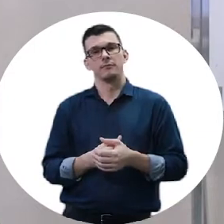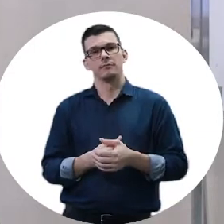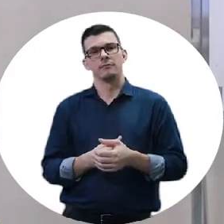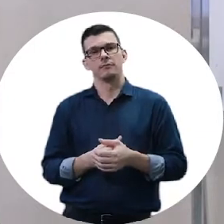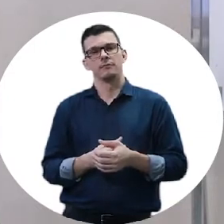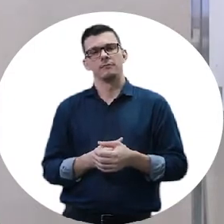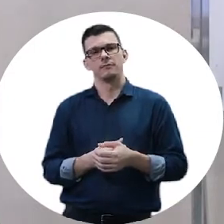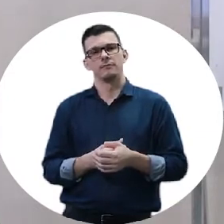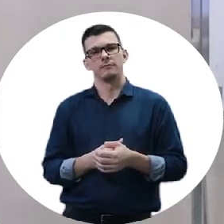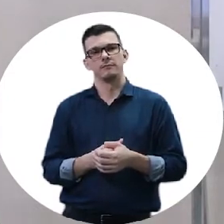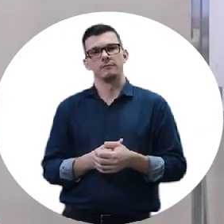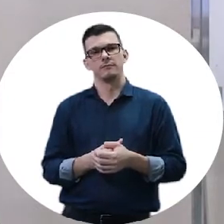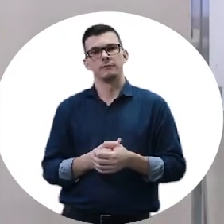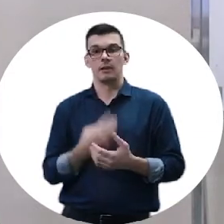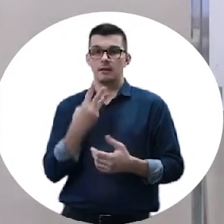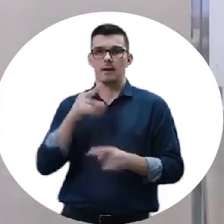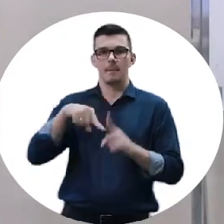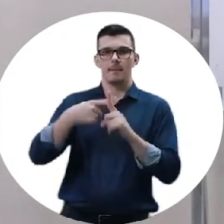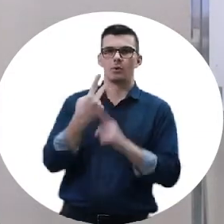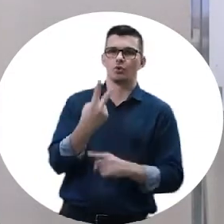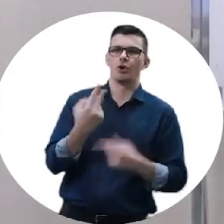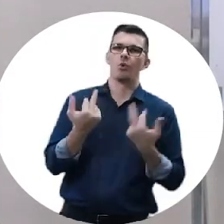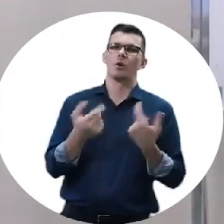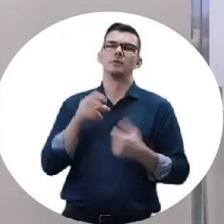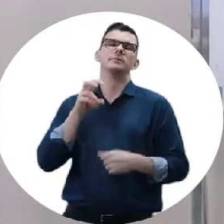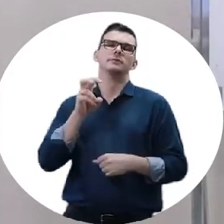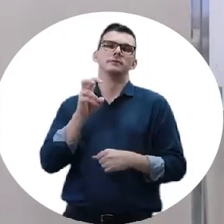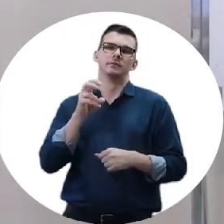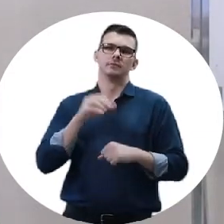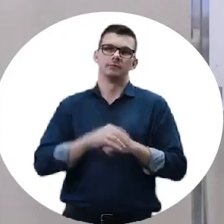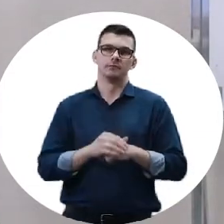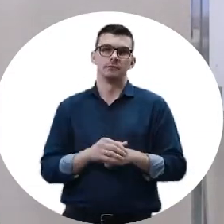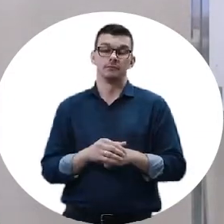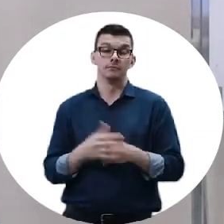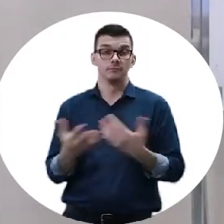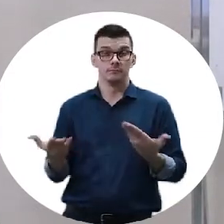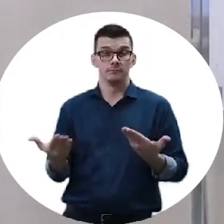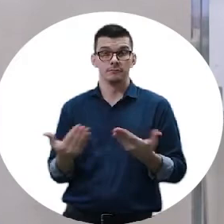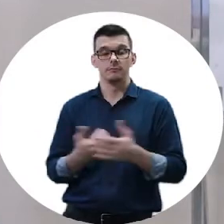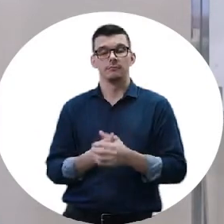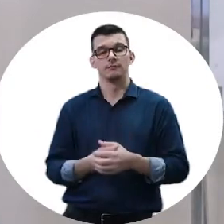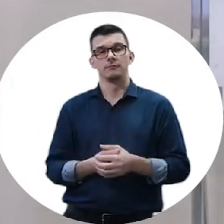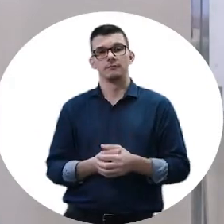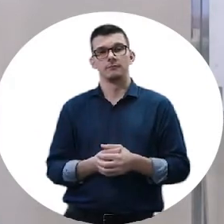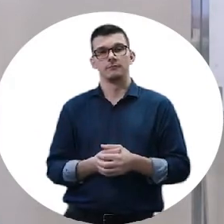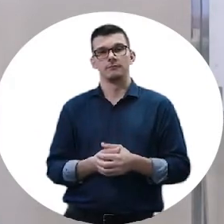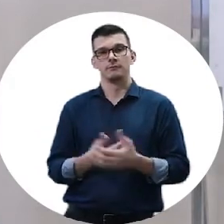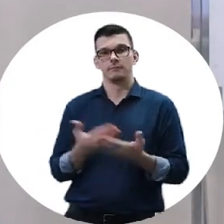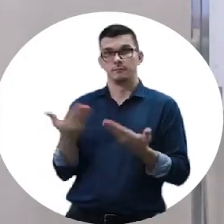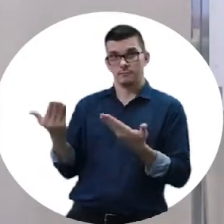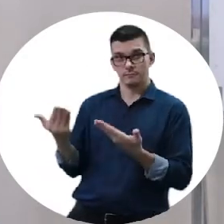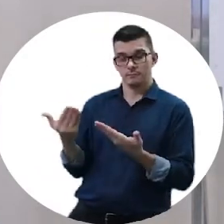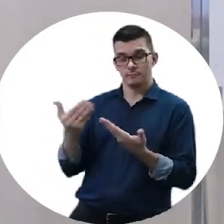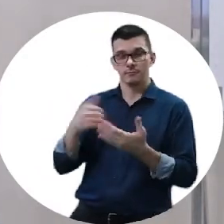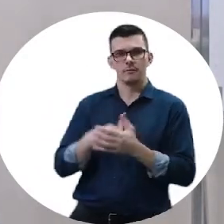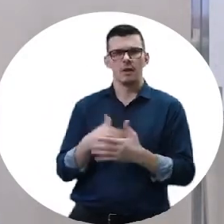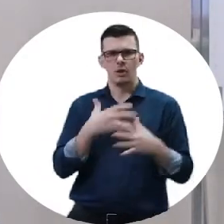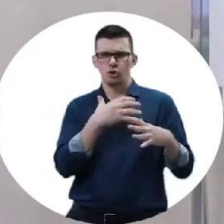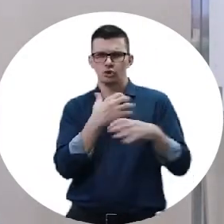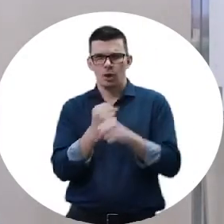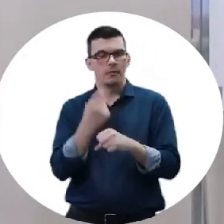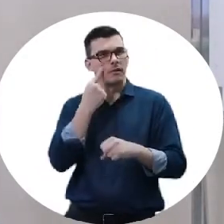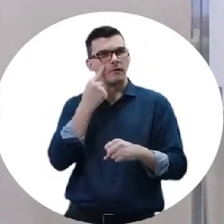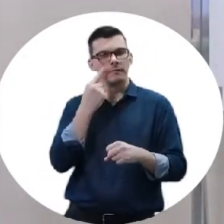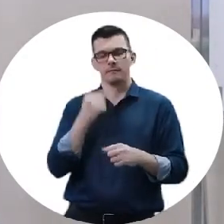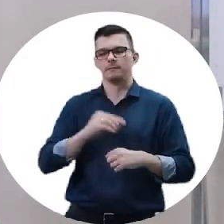por 5. 3 mais 2, 5. Então essa aceleração vai ser 30 dividido por 5, dá quanto? 6. Sem fazer conta. Mas vamos achar